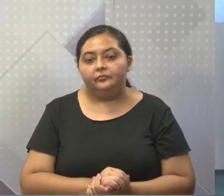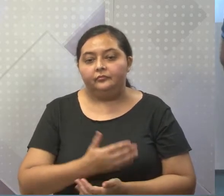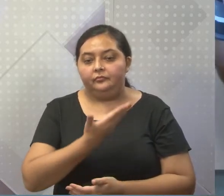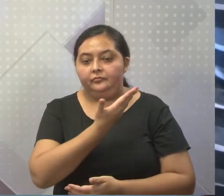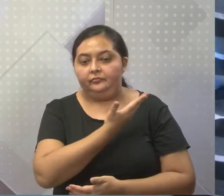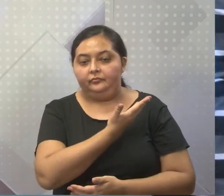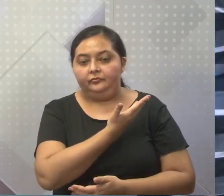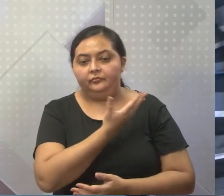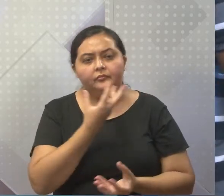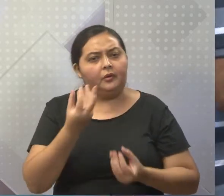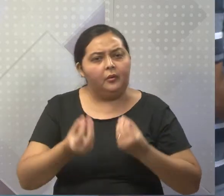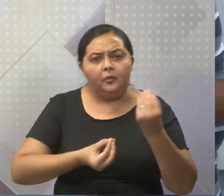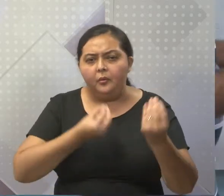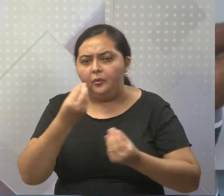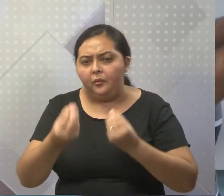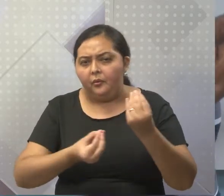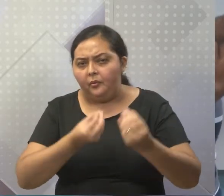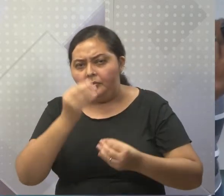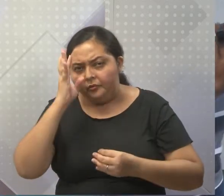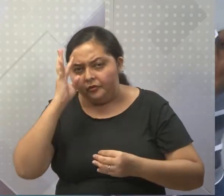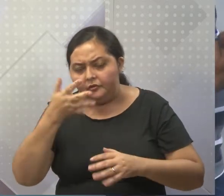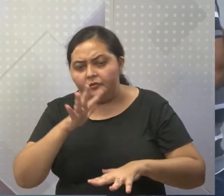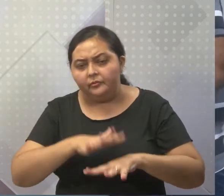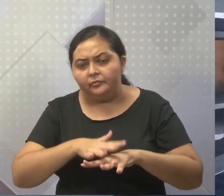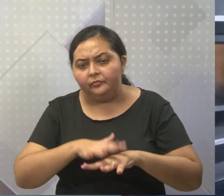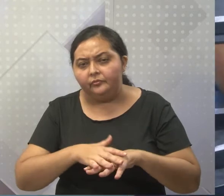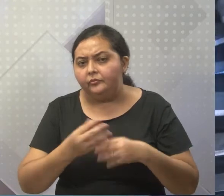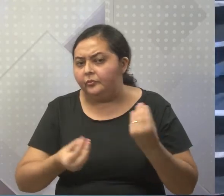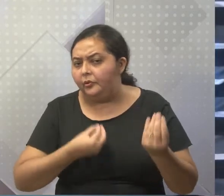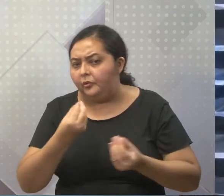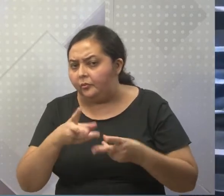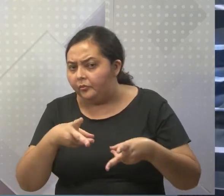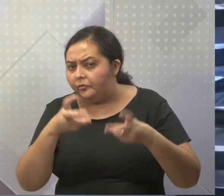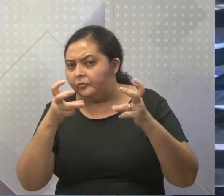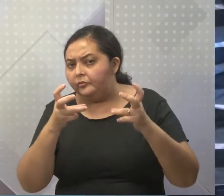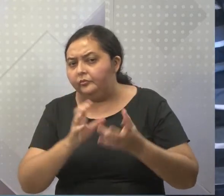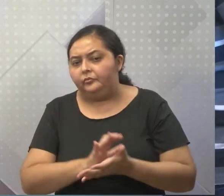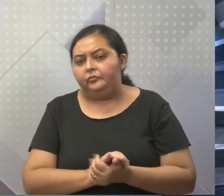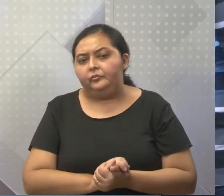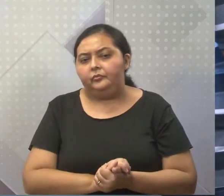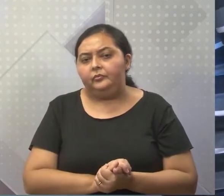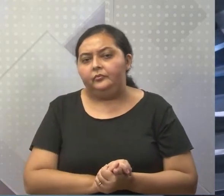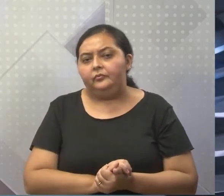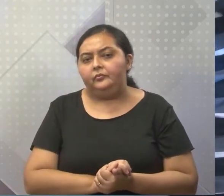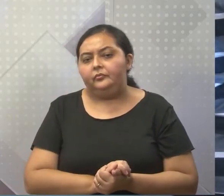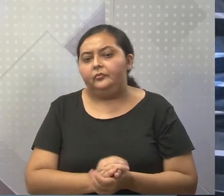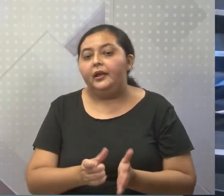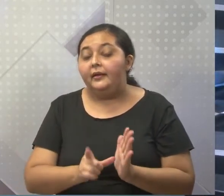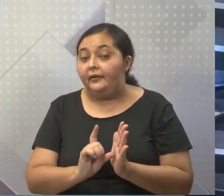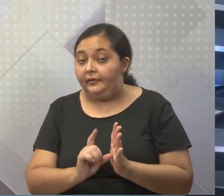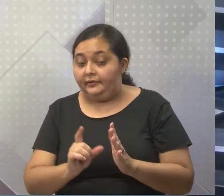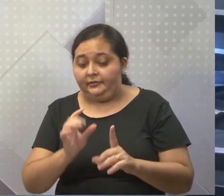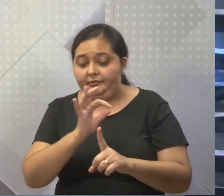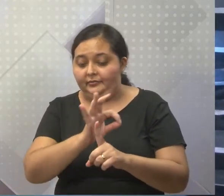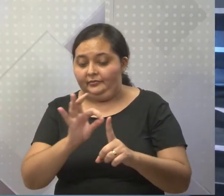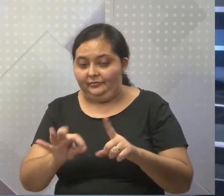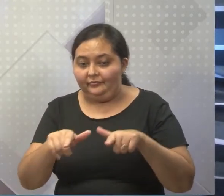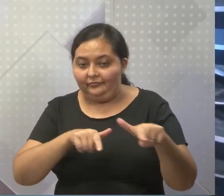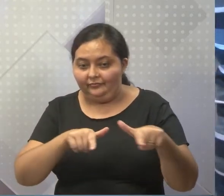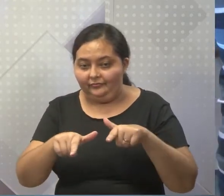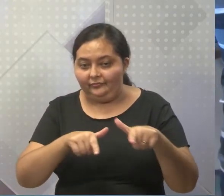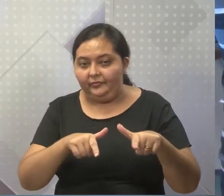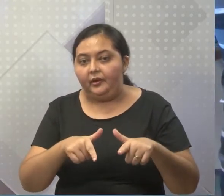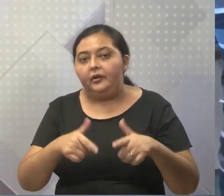Então, como é que a gente vai calcular e como é que a gente vai identificar? Antes de trabalhar com a porcentagem, eu vou fazer